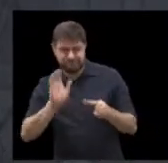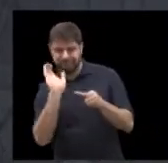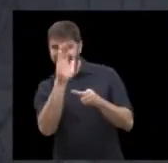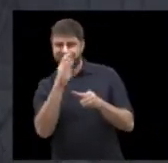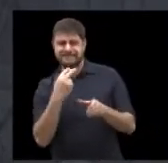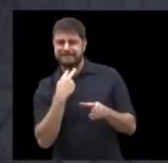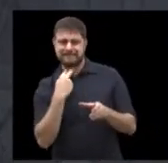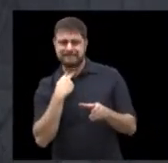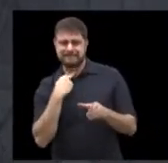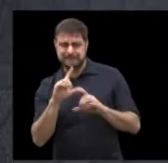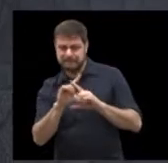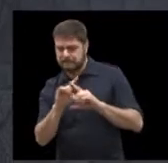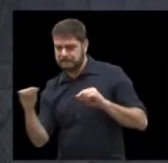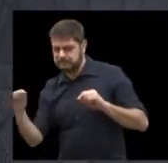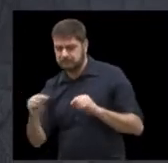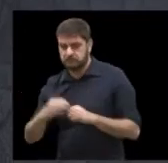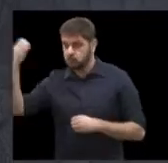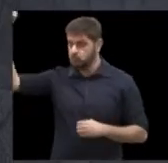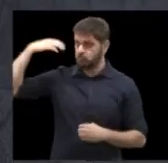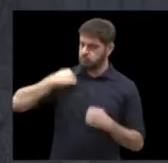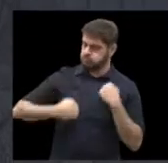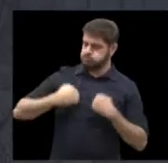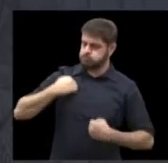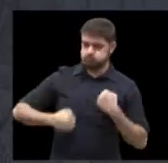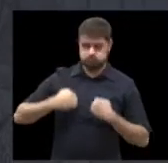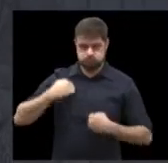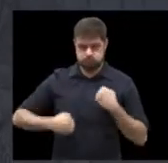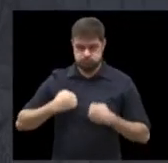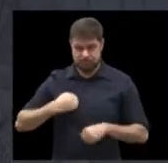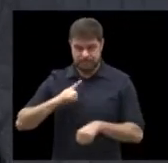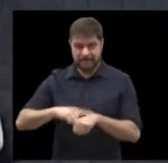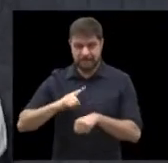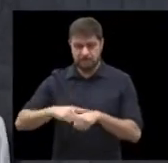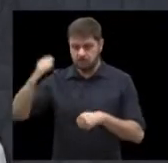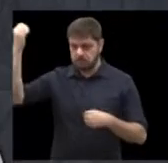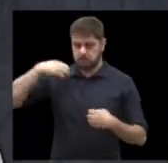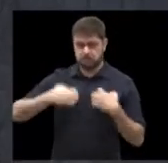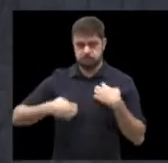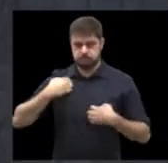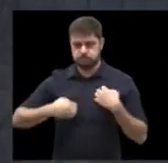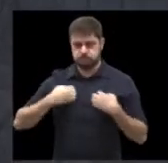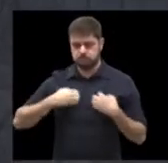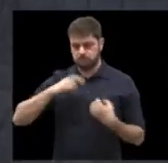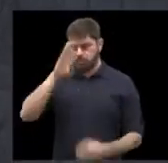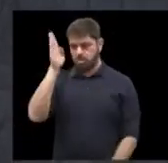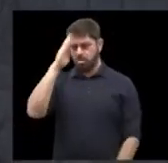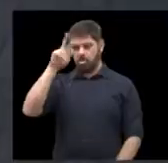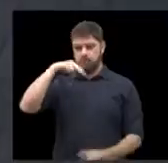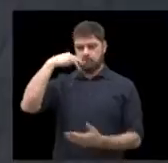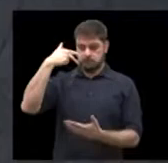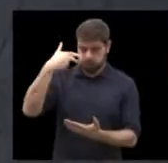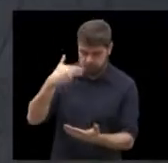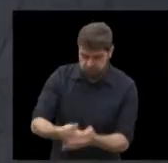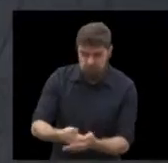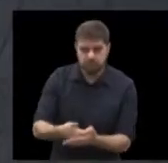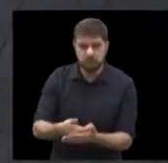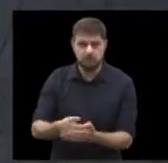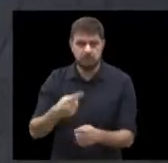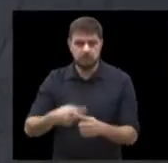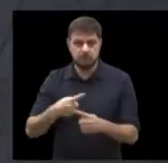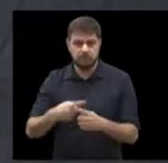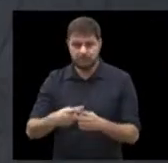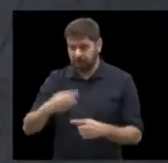jogo, foi tomar um banho para ir para casa, no chuveiro ele desmontou como se tivesse... Como se não tivesse